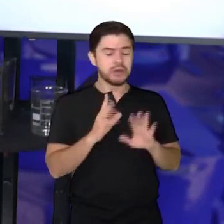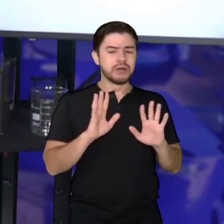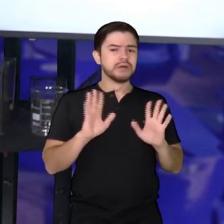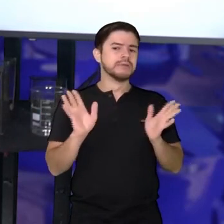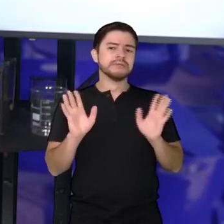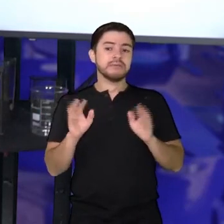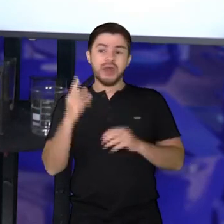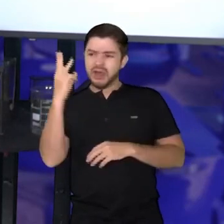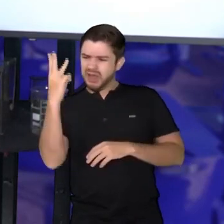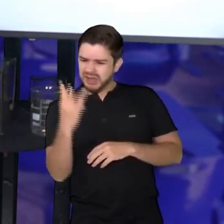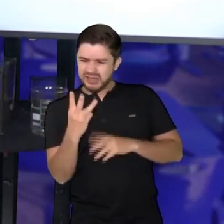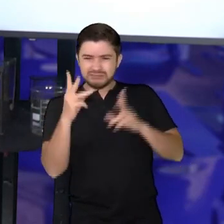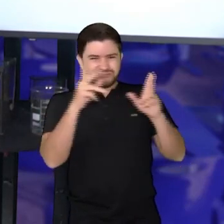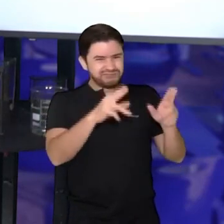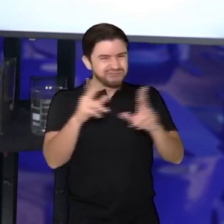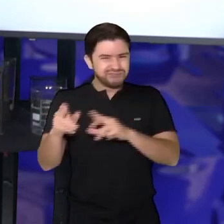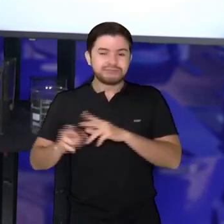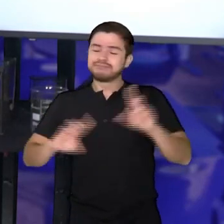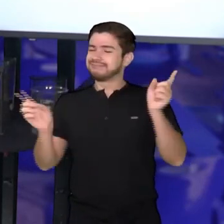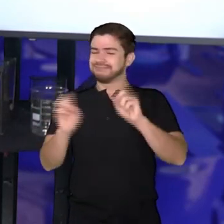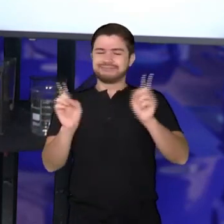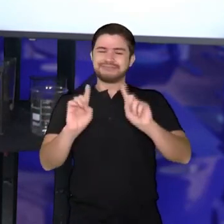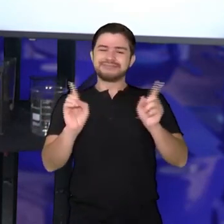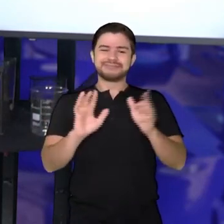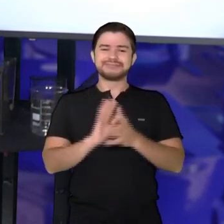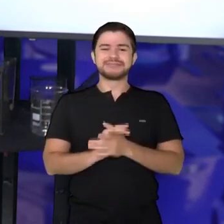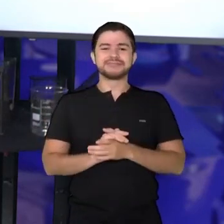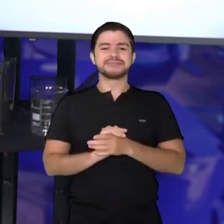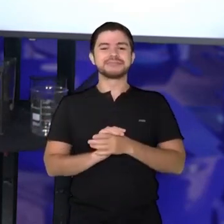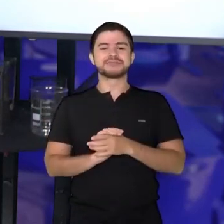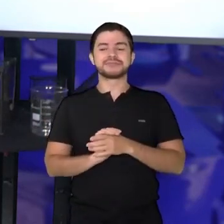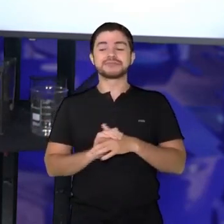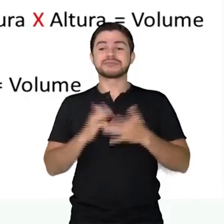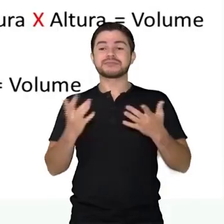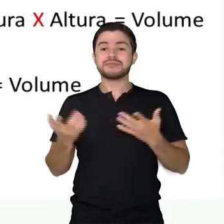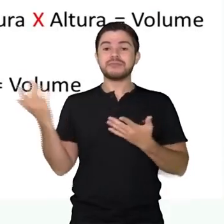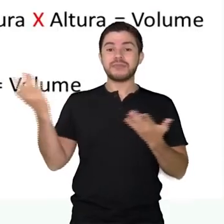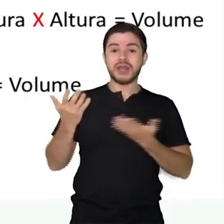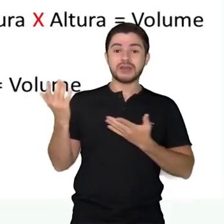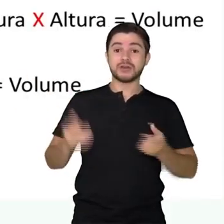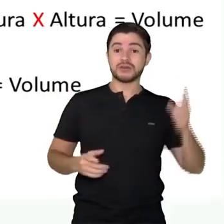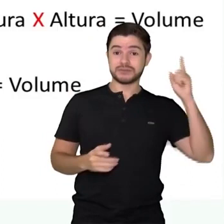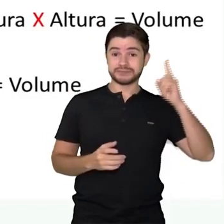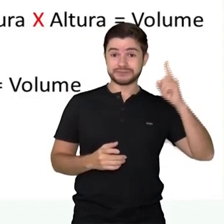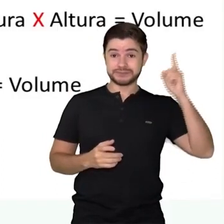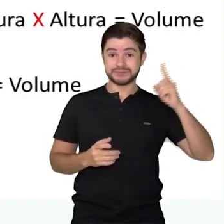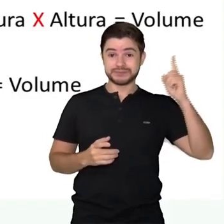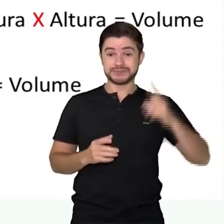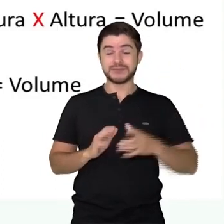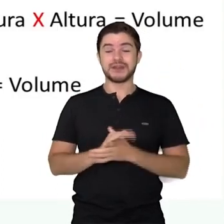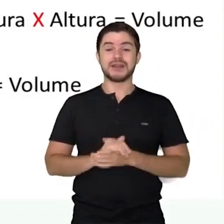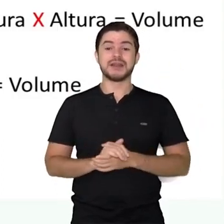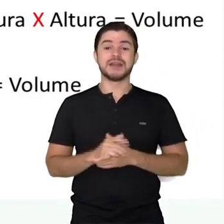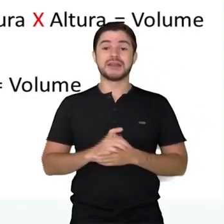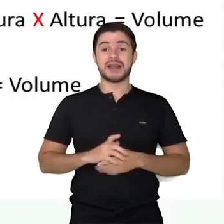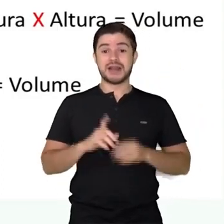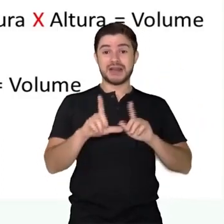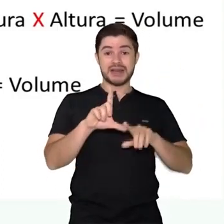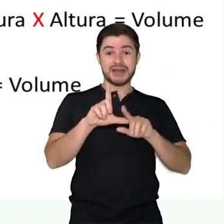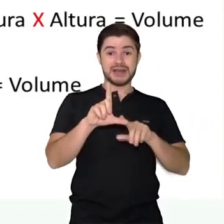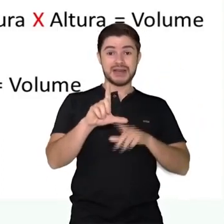sempre as três, tá? Então, representamos aqui as medidas de comprimento. Está representado pela